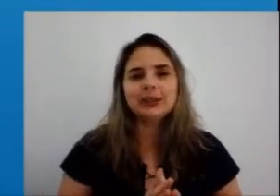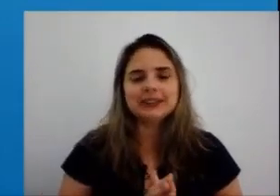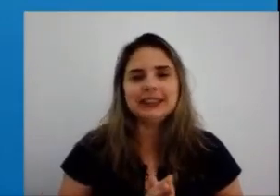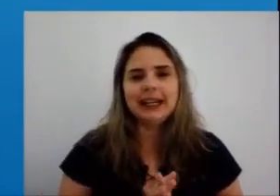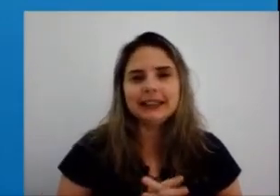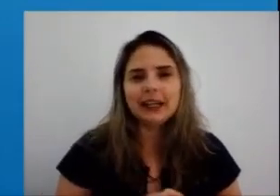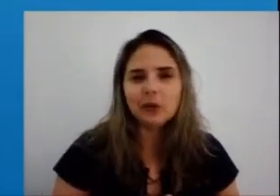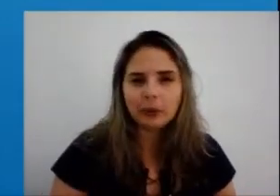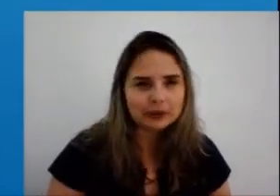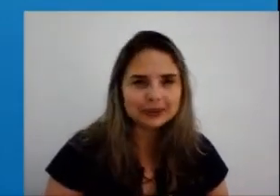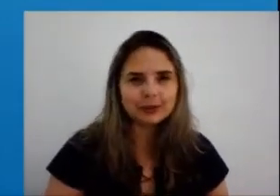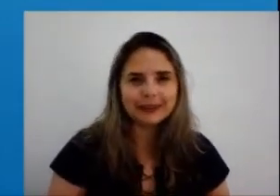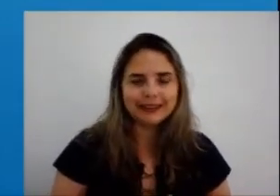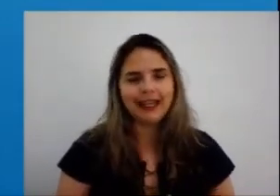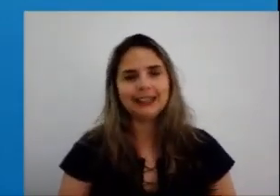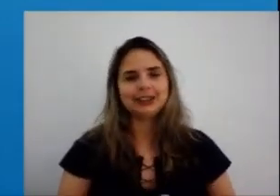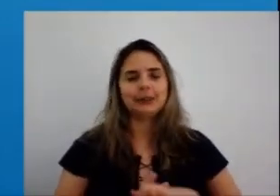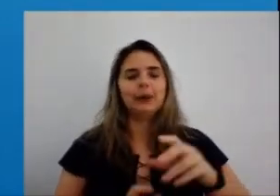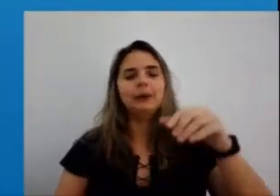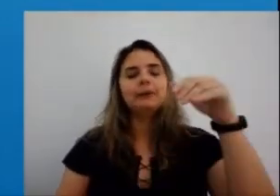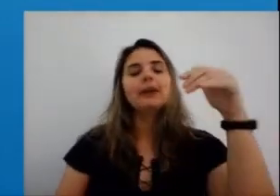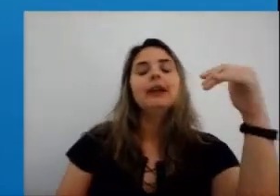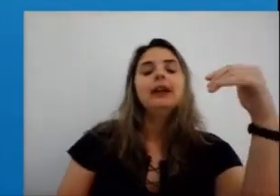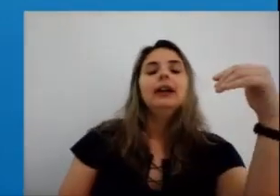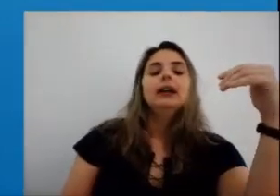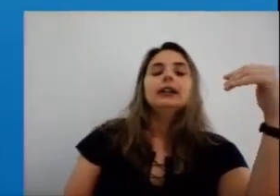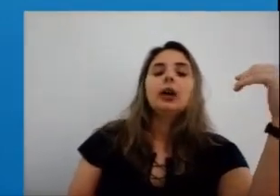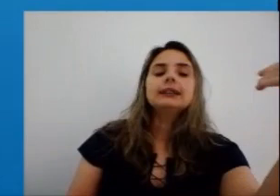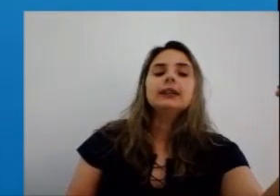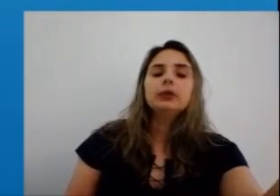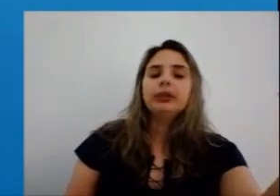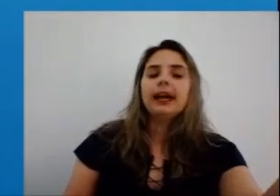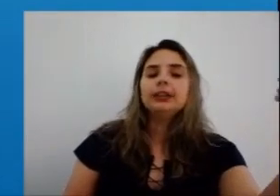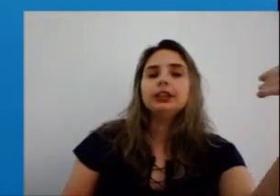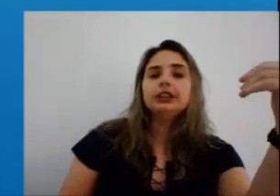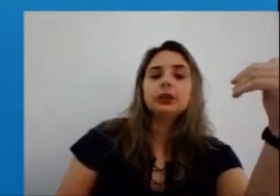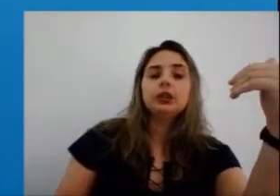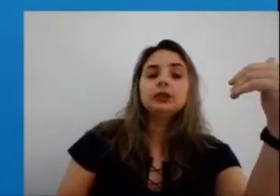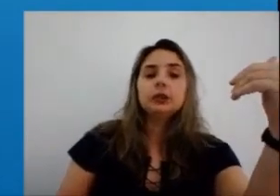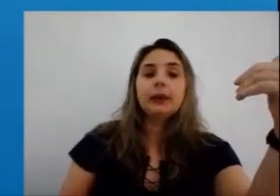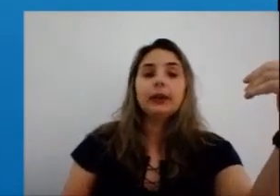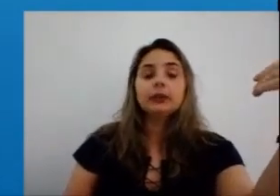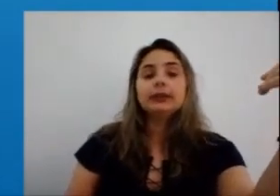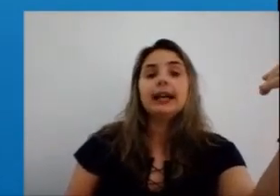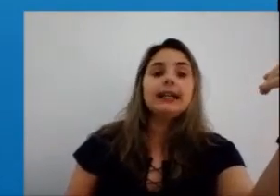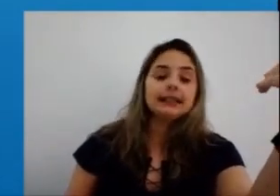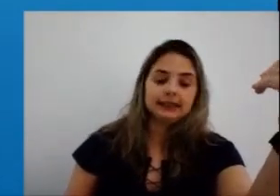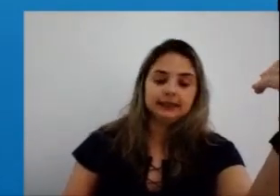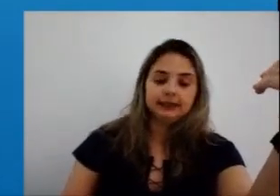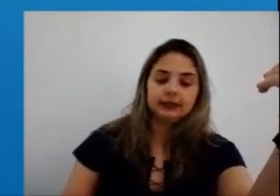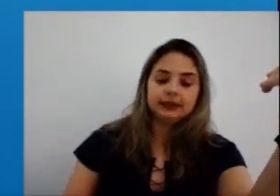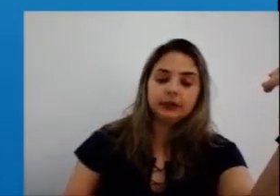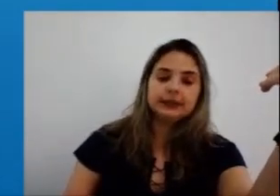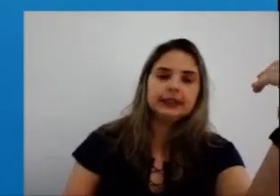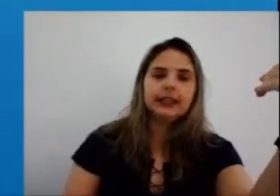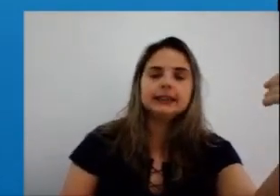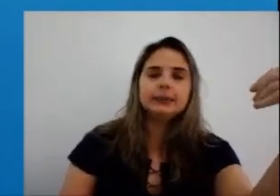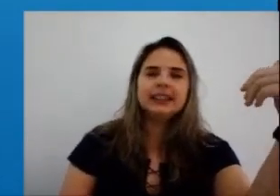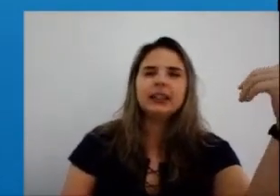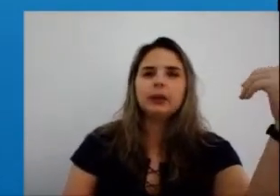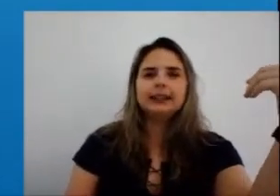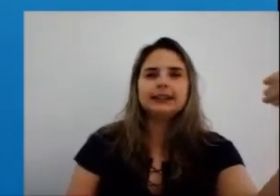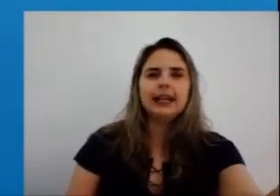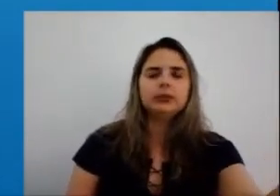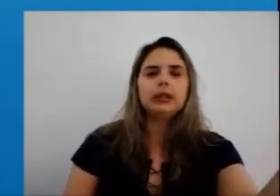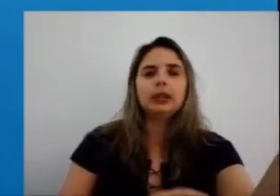recém-lançado para te auxiliar aí na compra dos seus materiais, tá bom? Nossa novidade, gente, é o nosso grupo agora do Telegram. Então, se você quer se